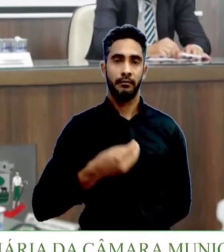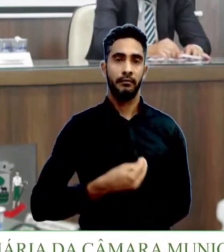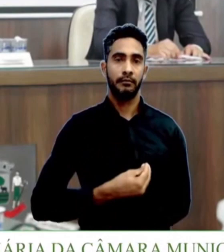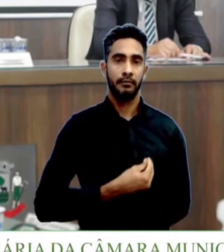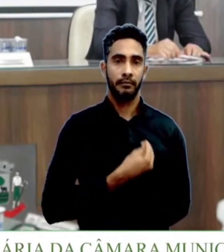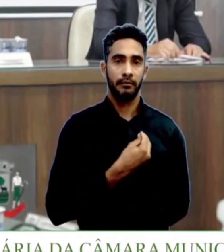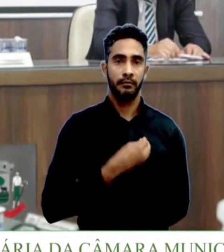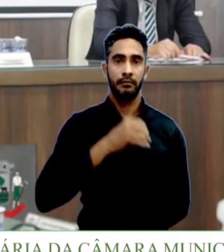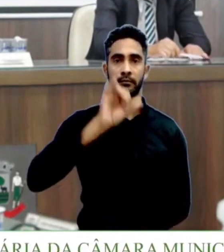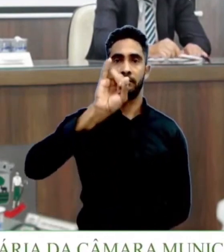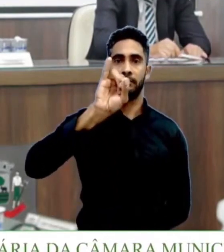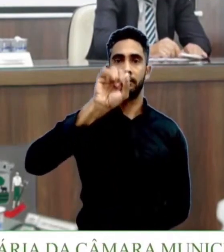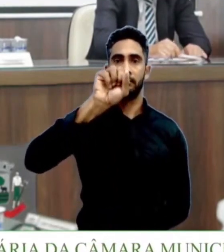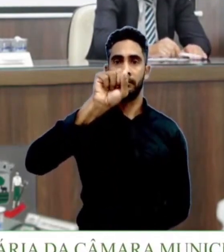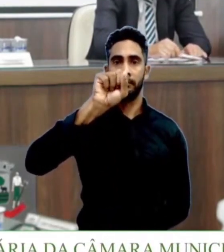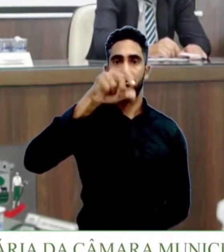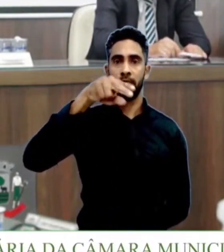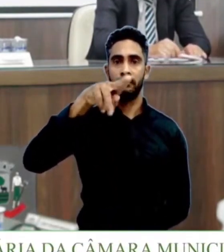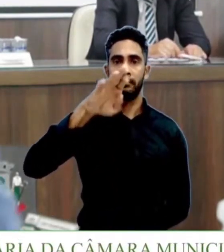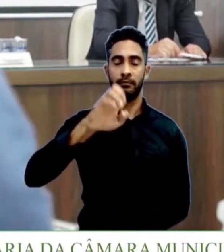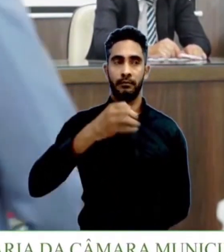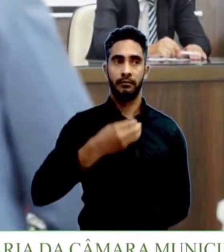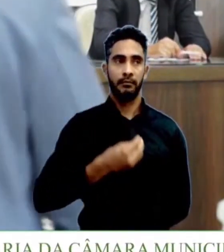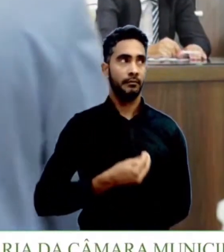Presente. Islane da Silva Pedro.